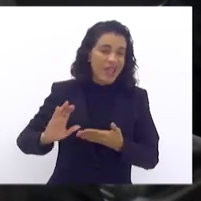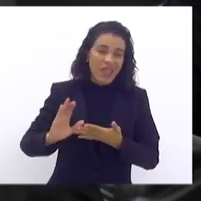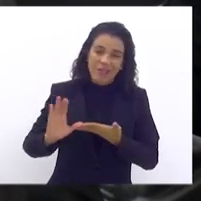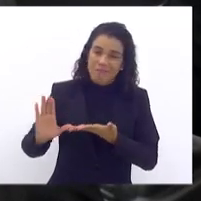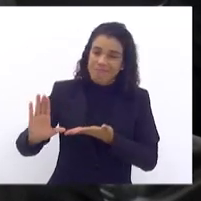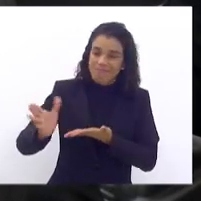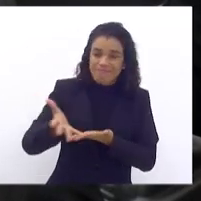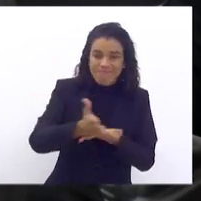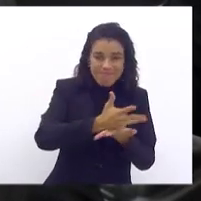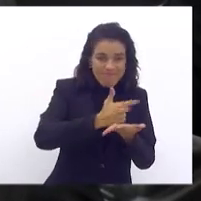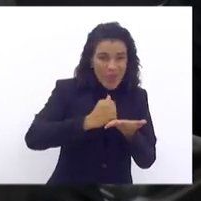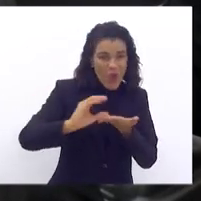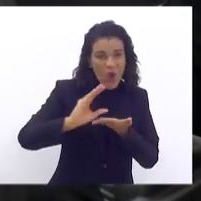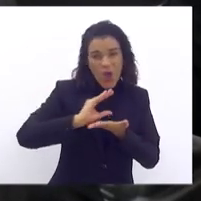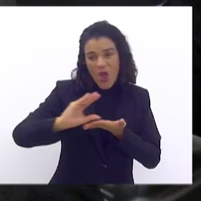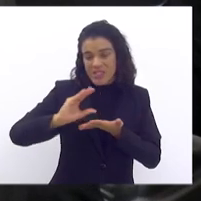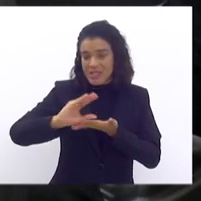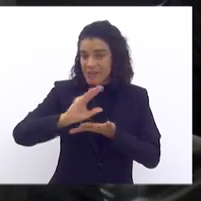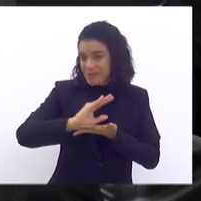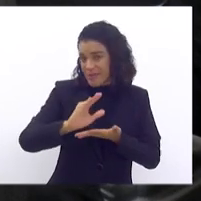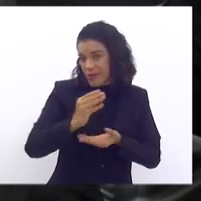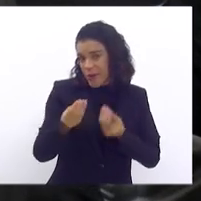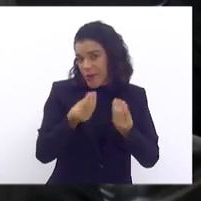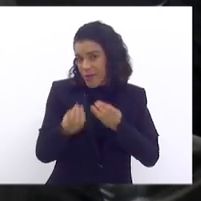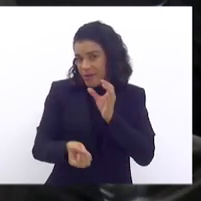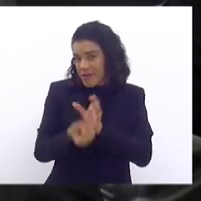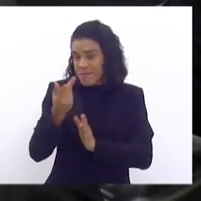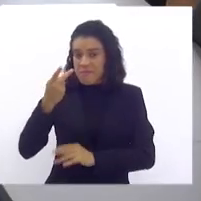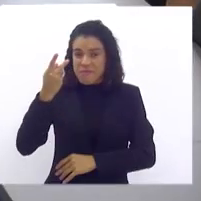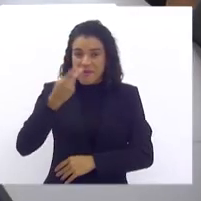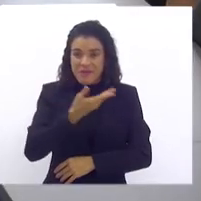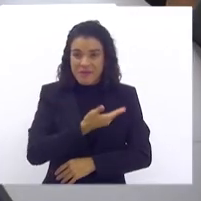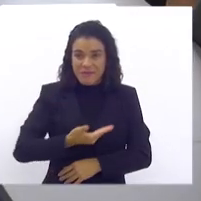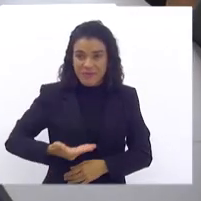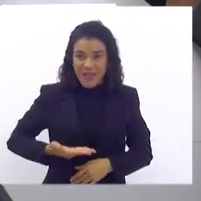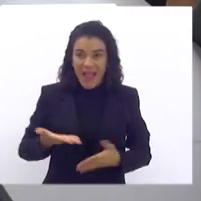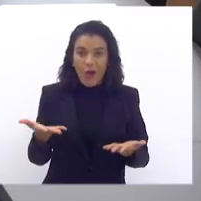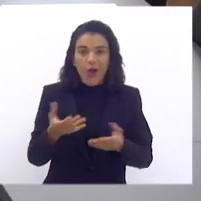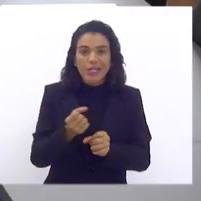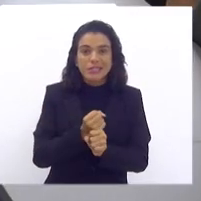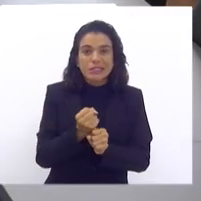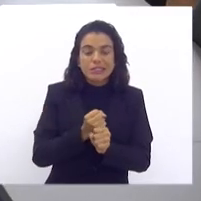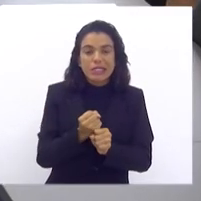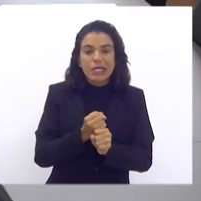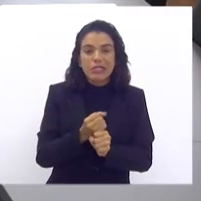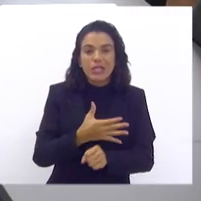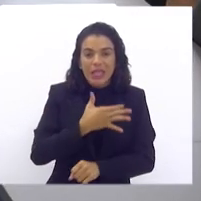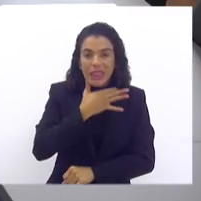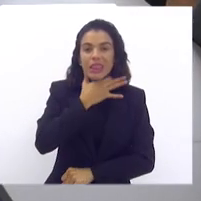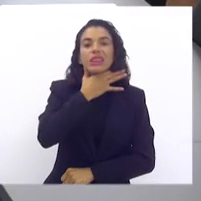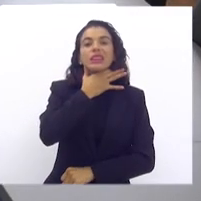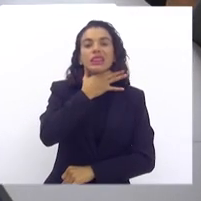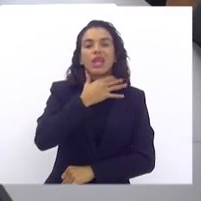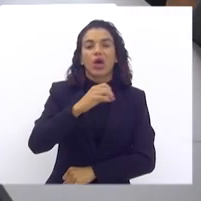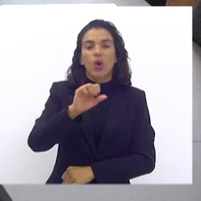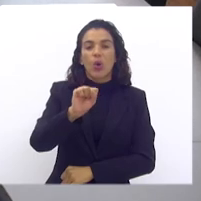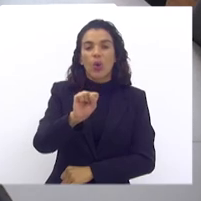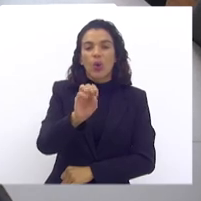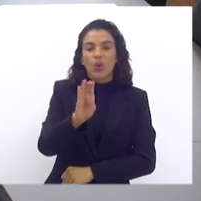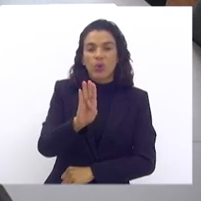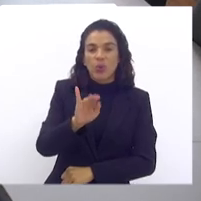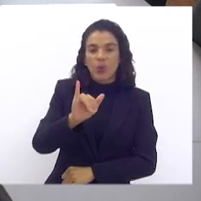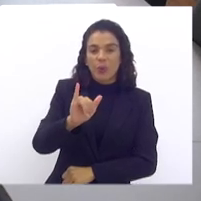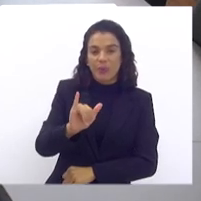gente não pode pensar em fazer política pública, Ainda né? mais esse ano, que chegou com um déficit de De 8 8 bilhões. bilhões